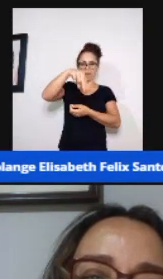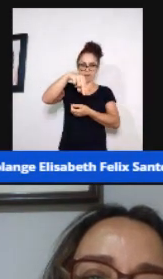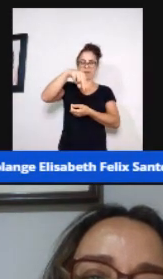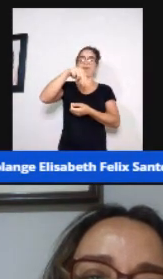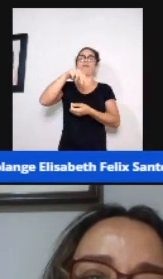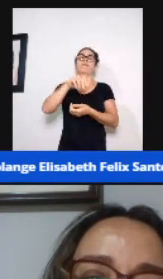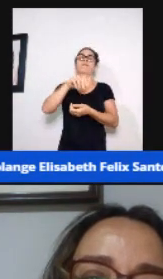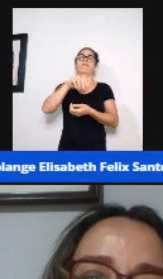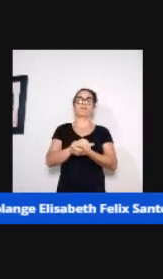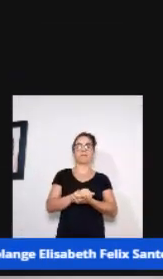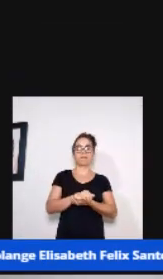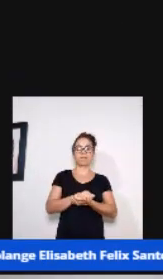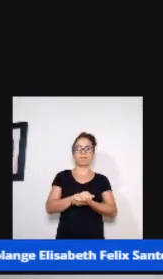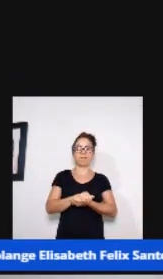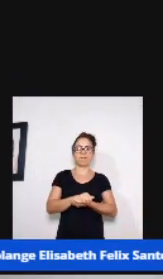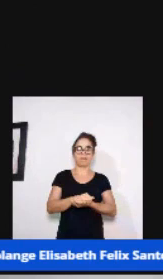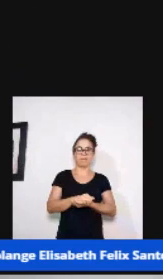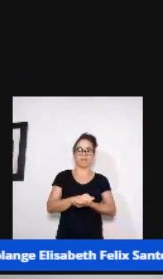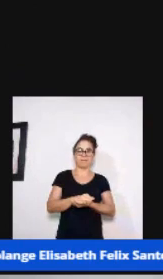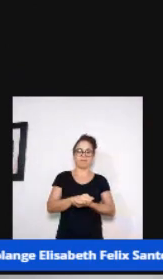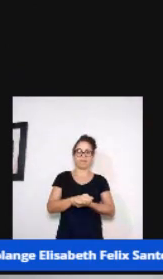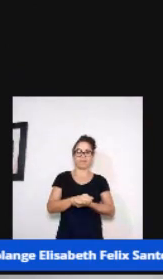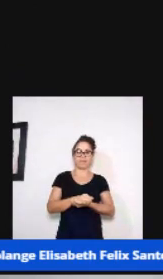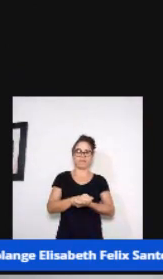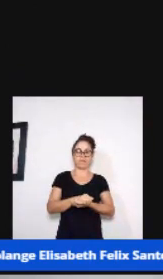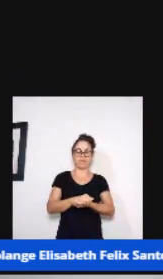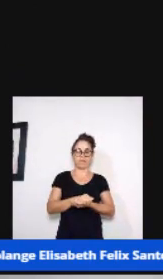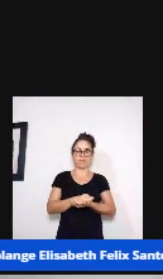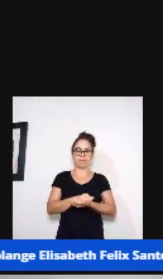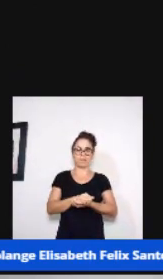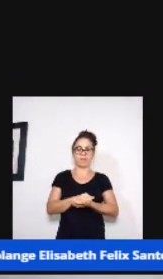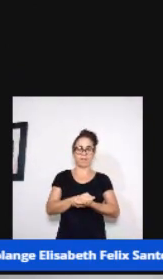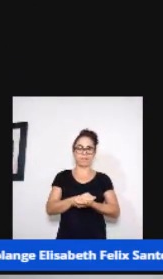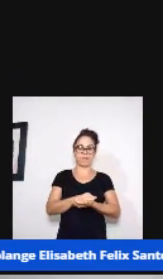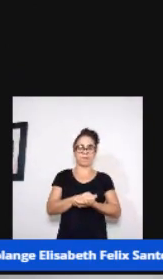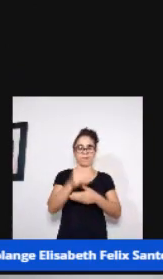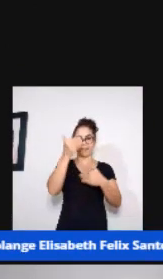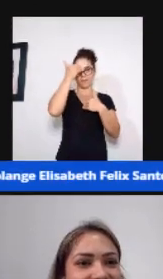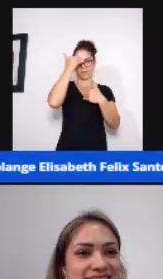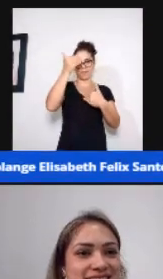ir do que ela propôs para a nossa formação de hoje. Muito obrigada.